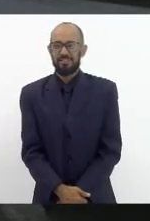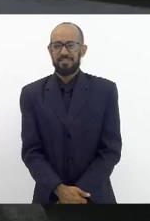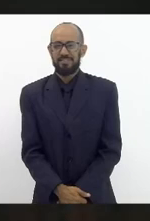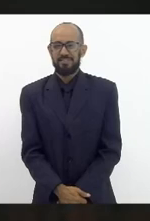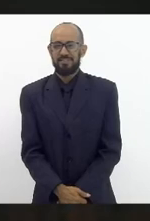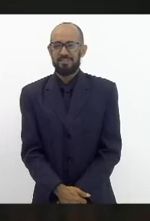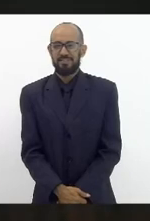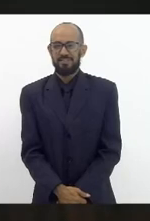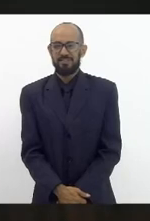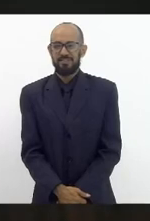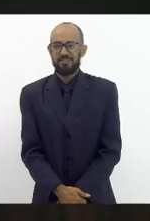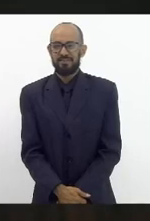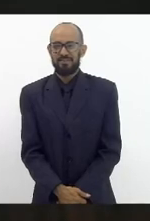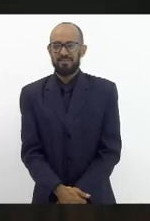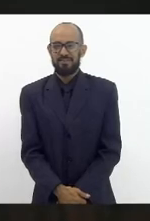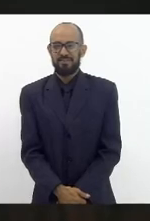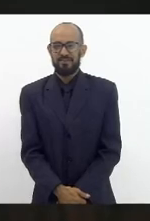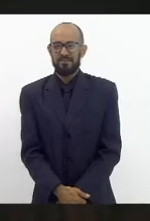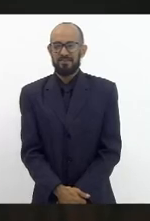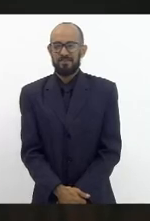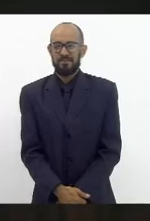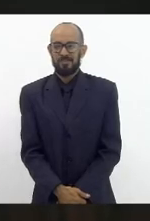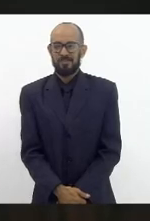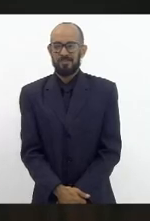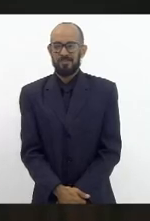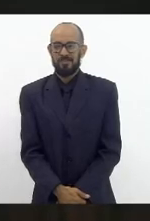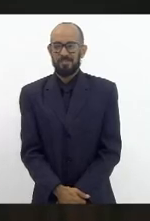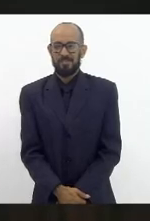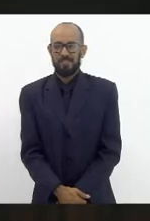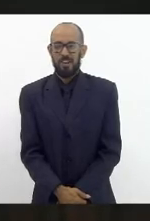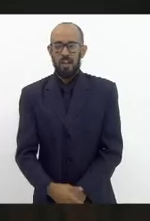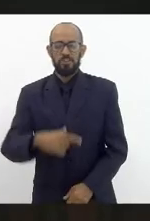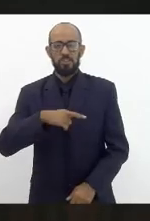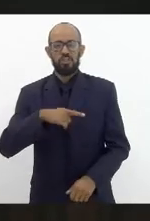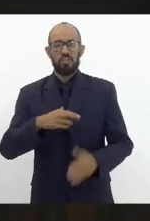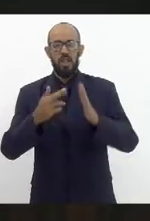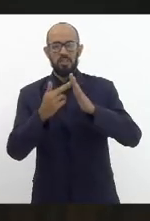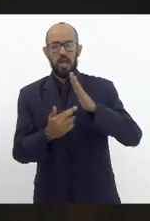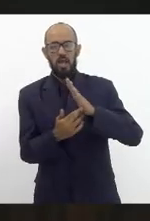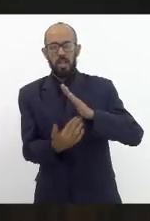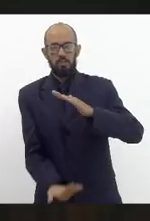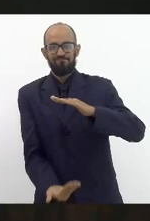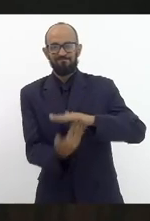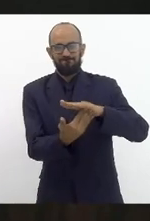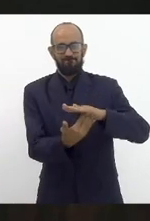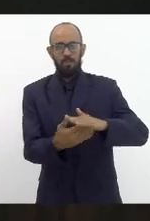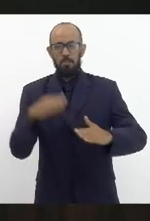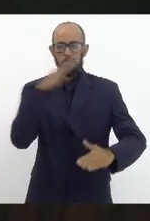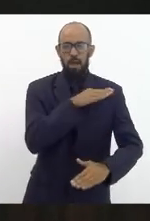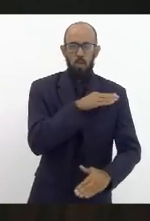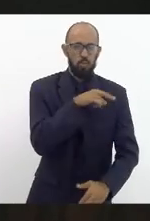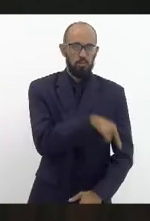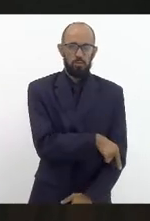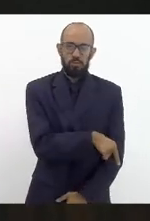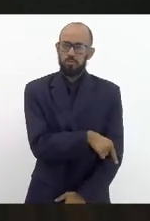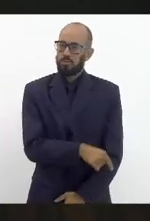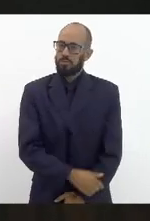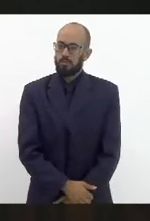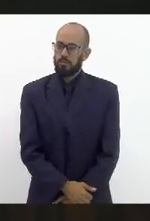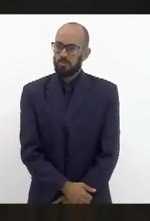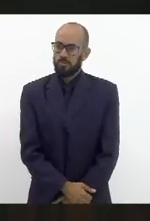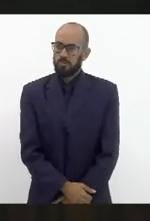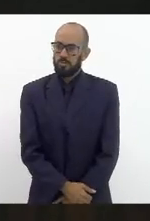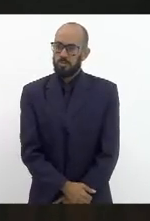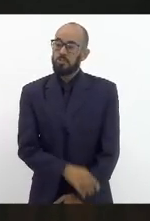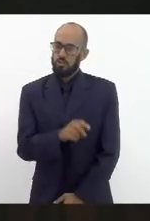Nós temos aqui essa maldita cláusula de barreira. Isso é uma maldição, né, Rodrigo? Mas nós